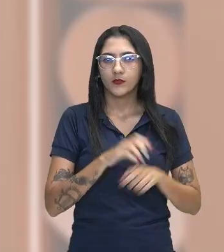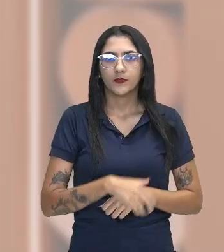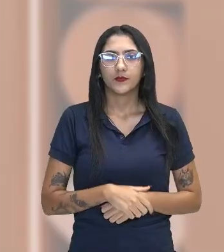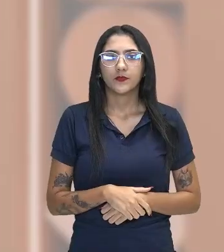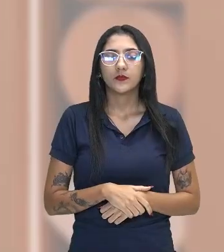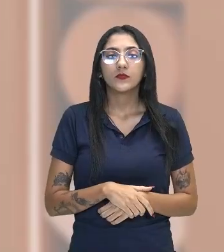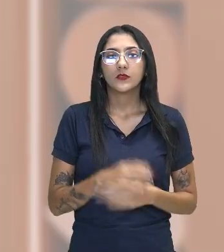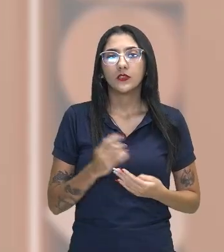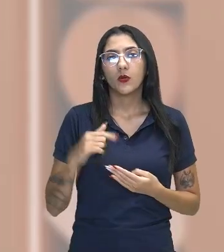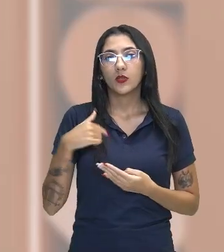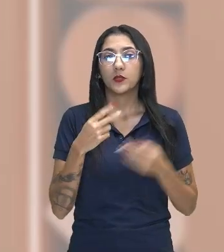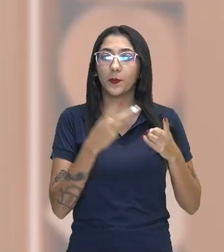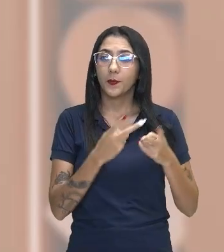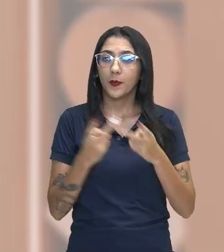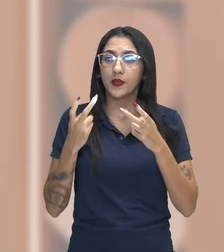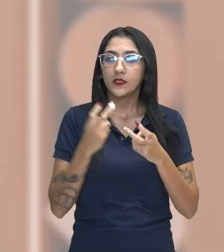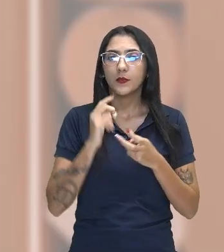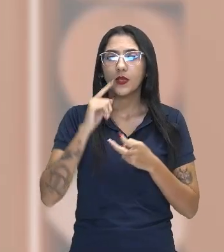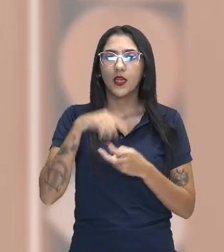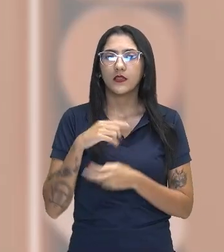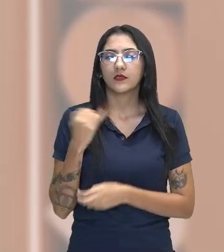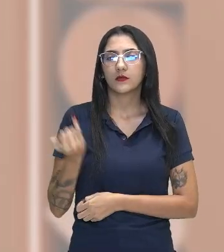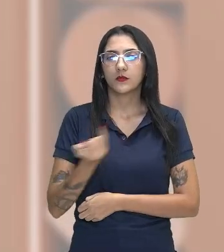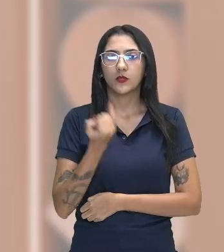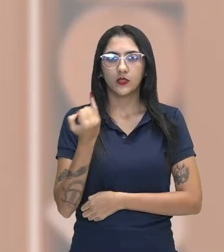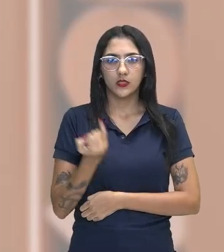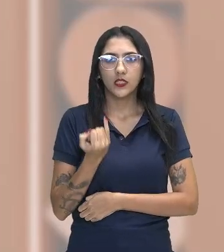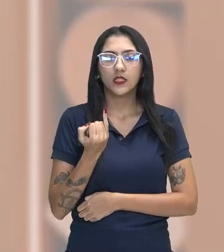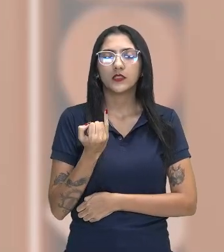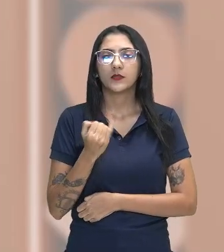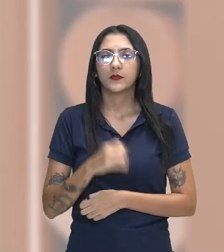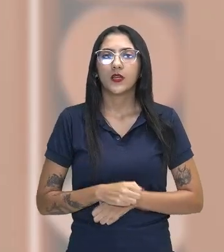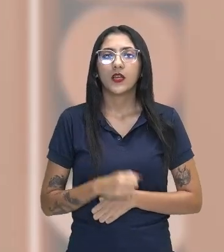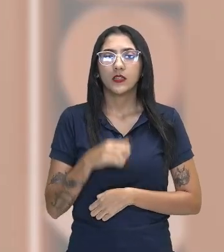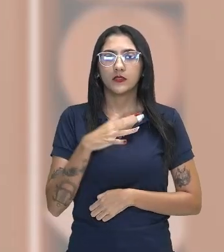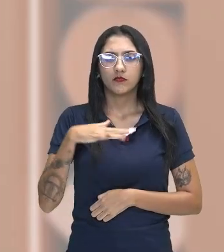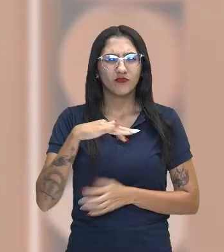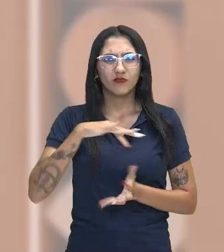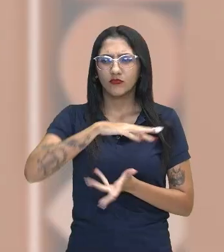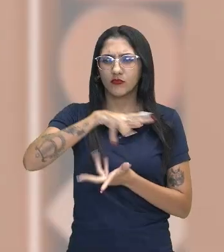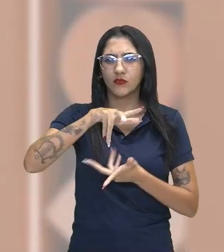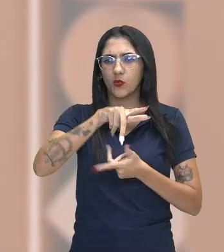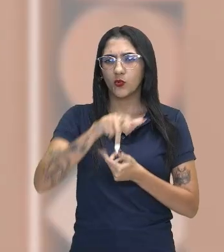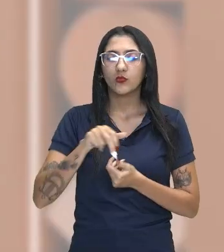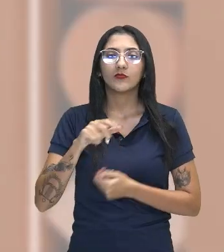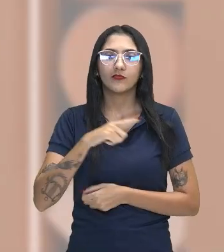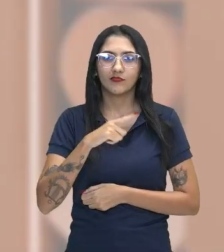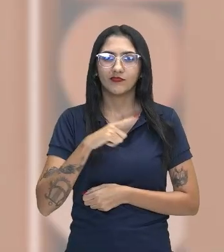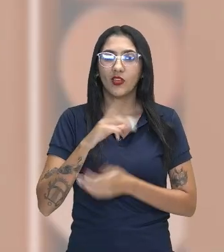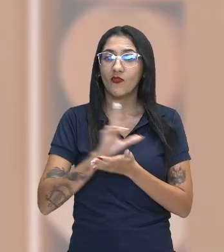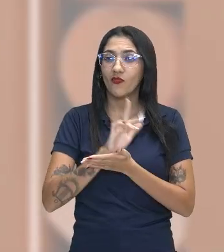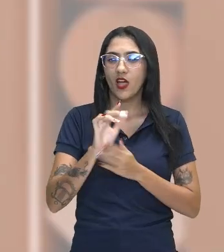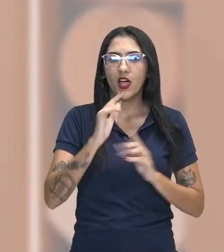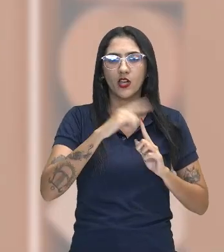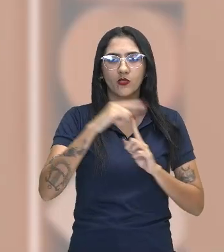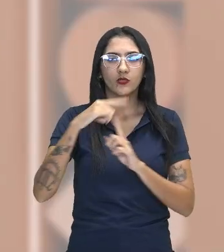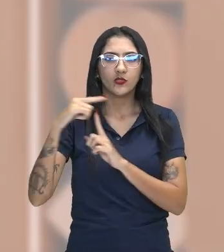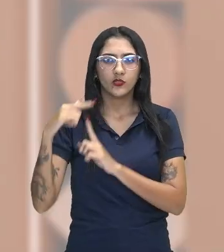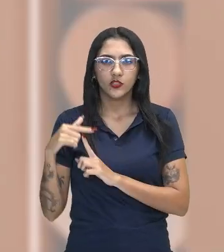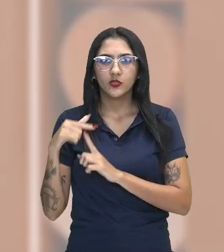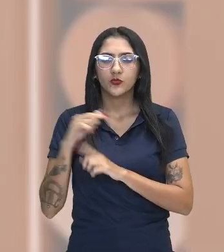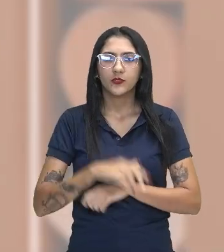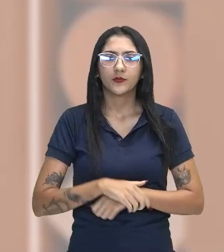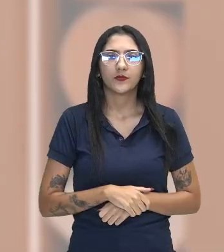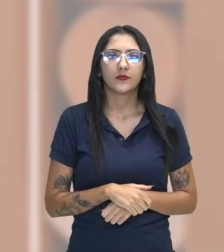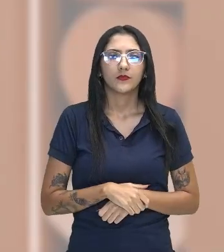gente observa essa importância, tá? Dos biomas. E no mundo inteiro vamos ter diversos biomas.